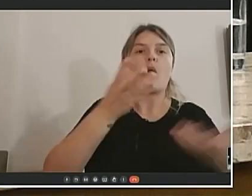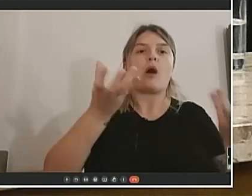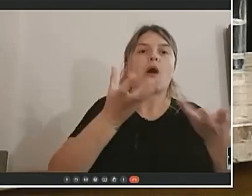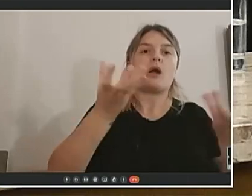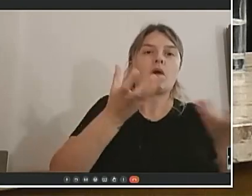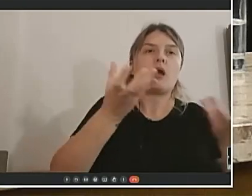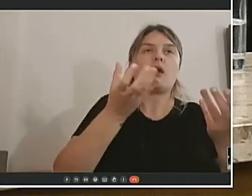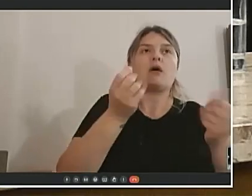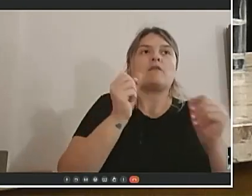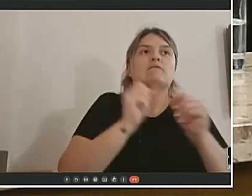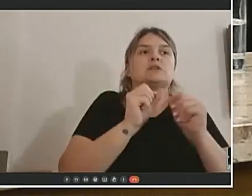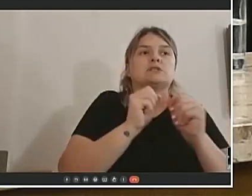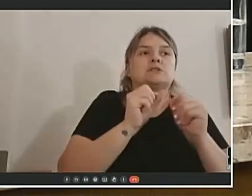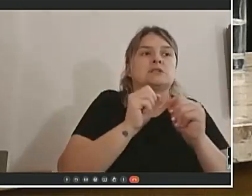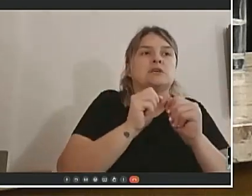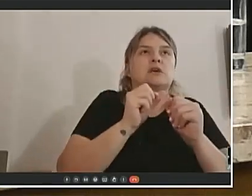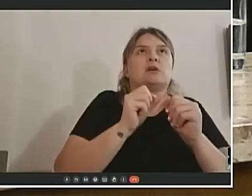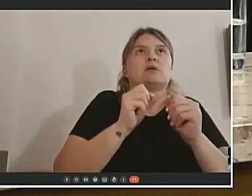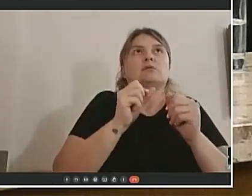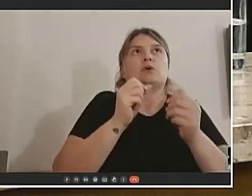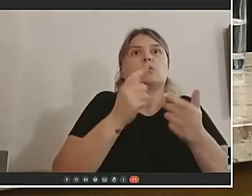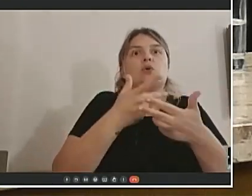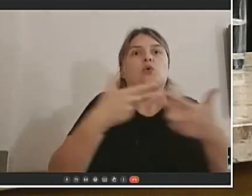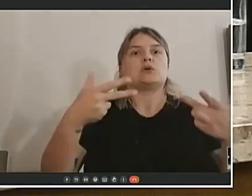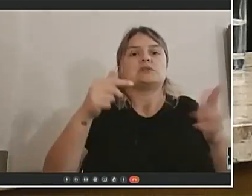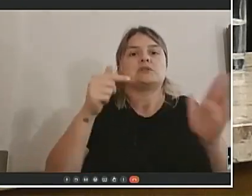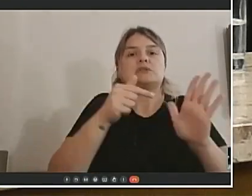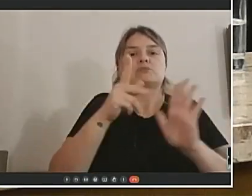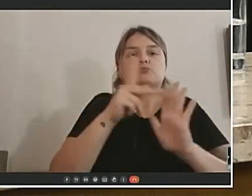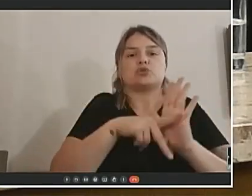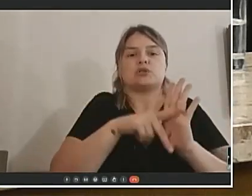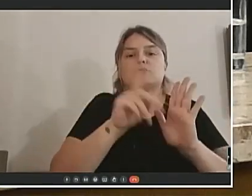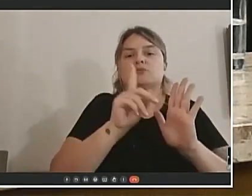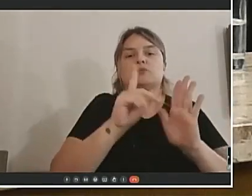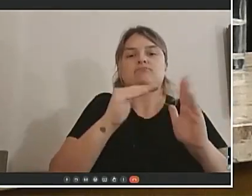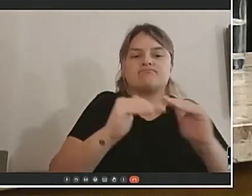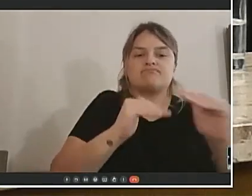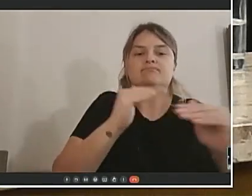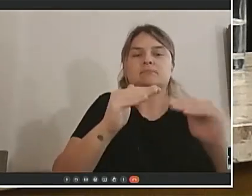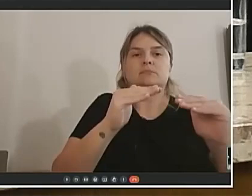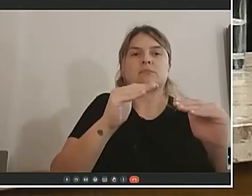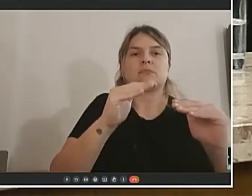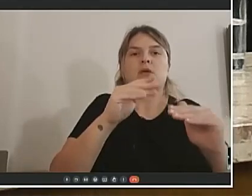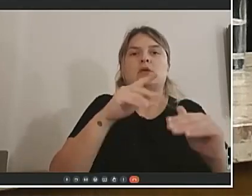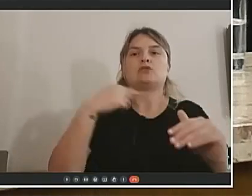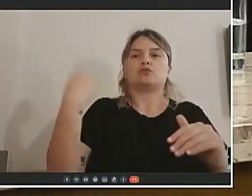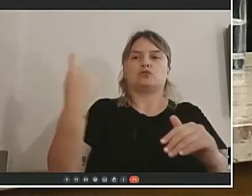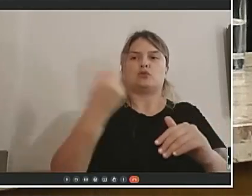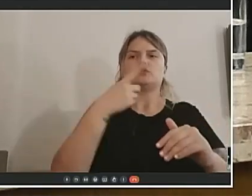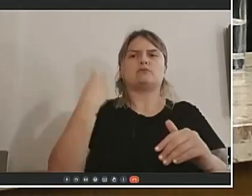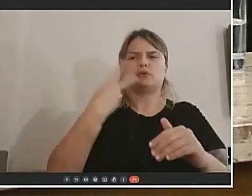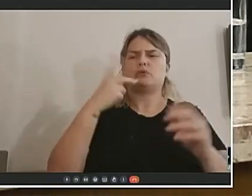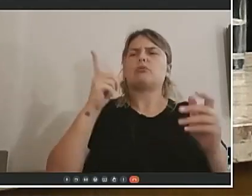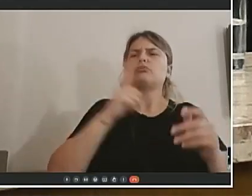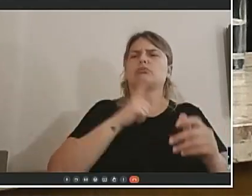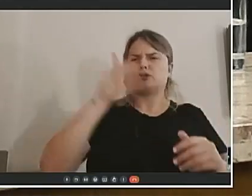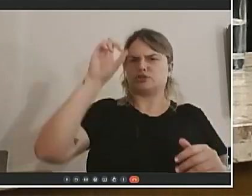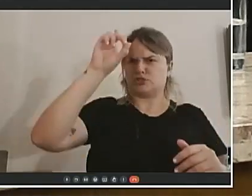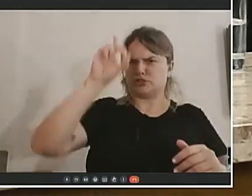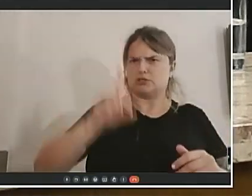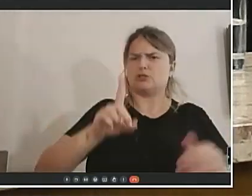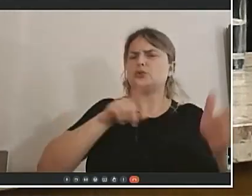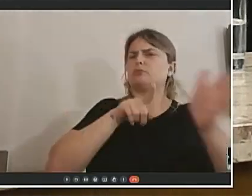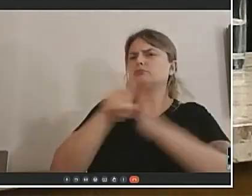colocar algumas coisas para que esses projetos não andem e é dever de todo Vereador questionar todos tem